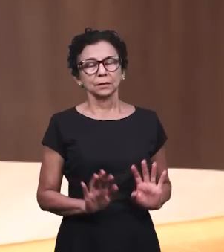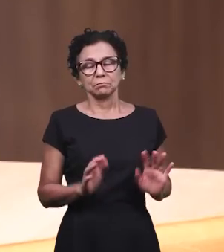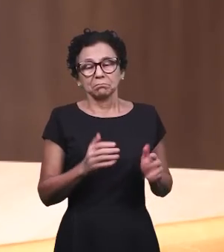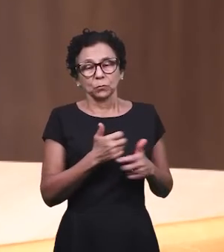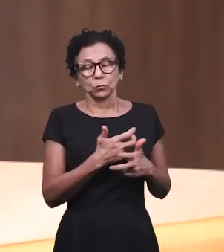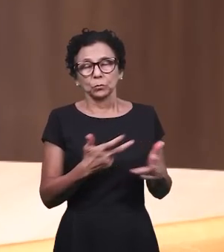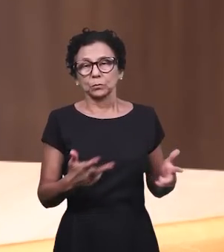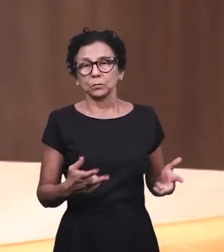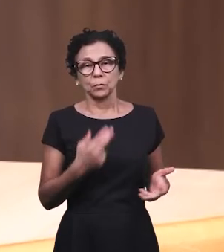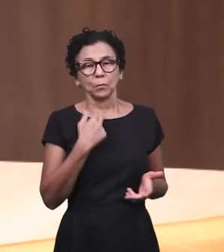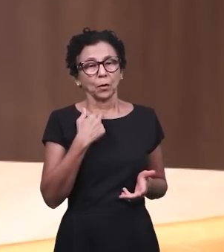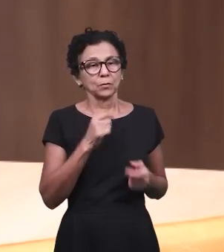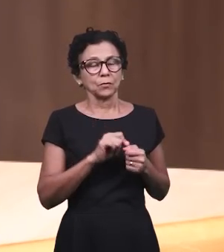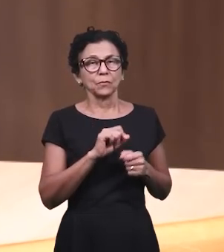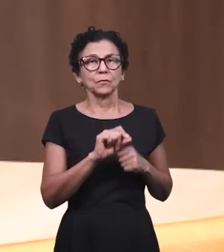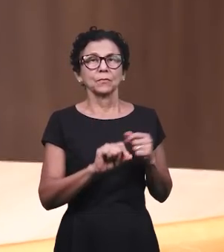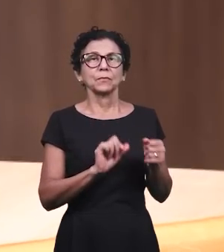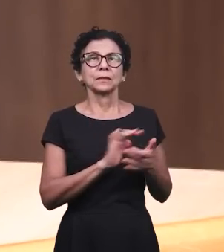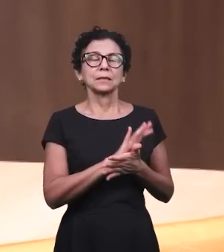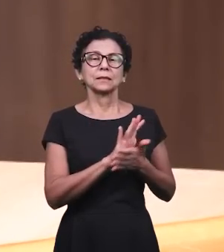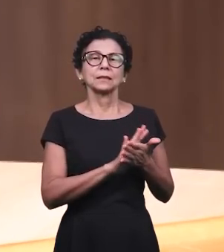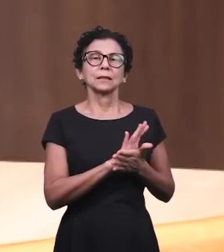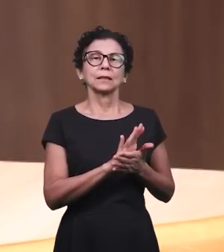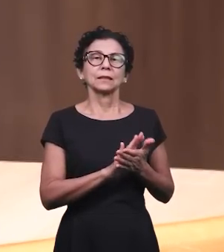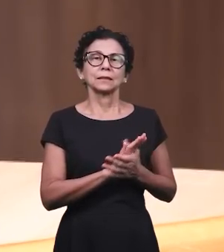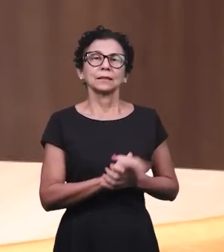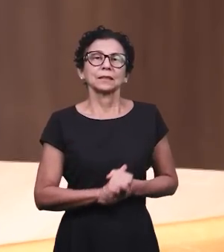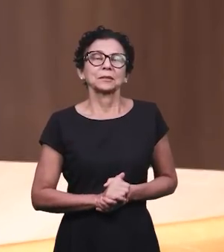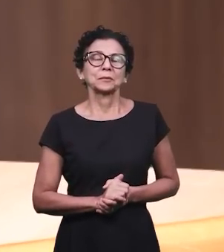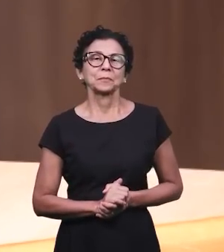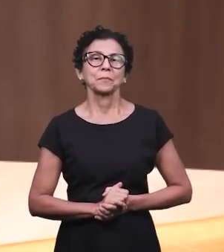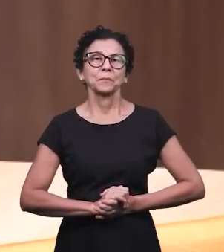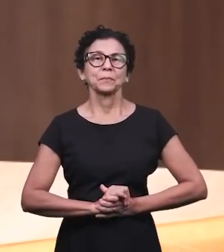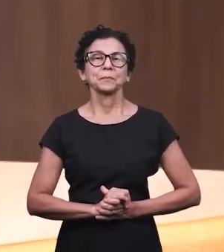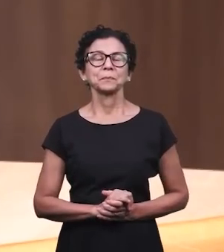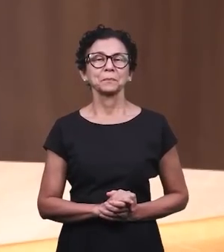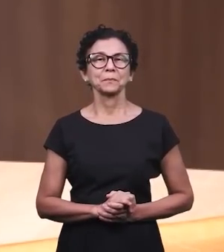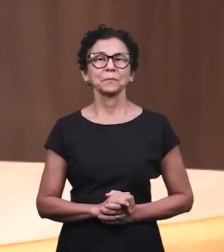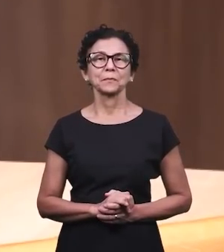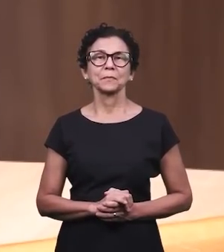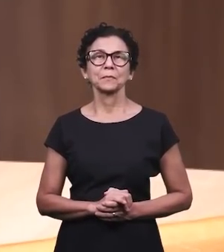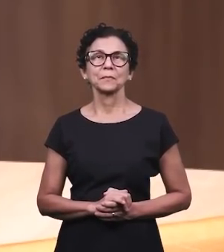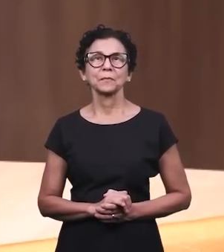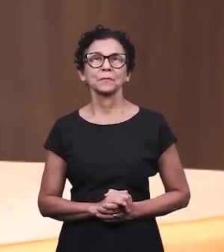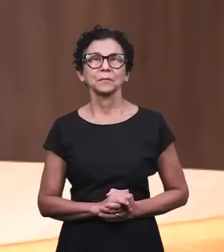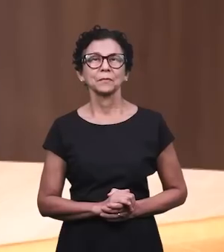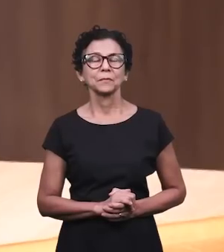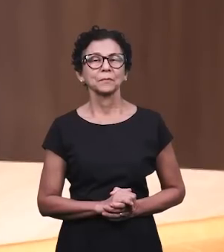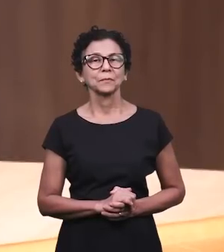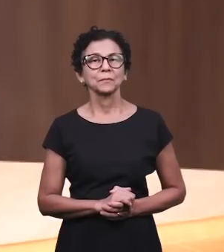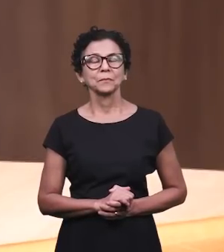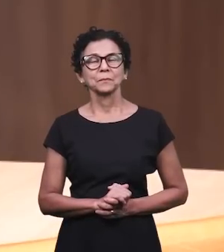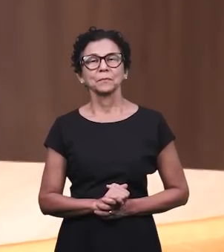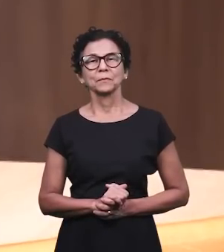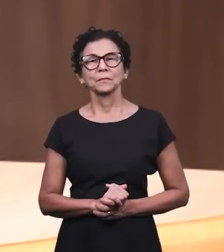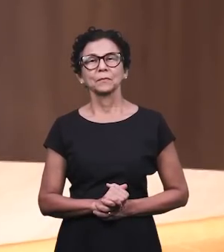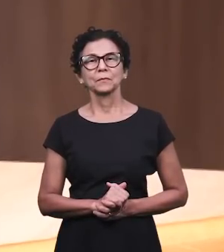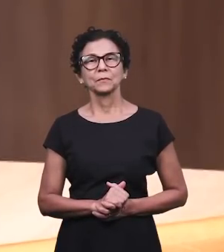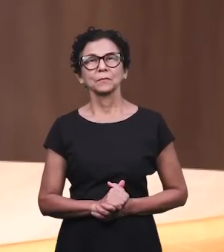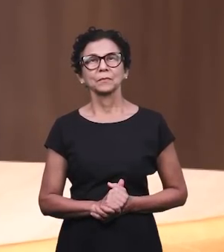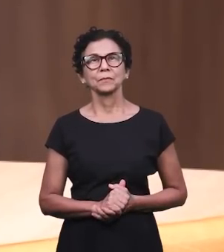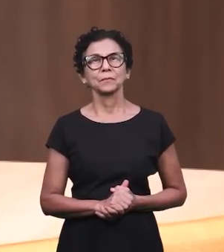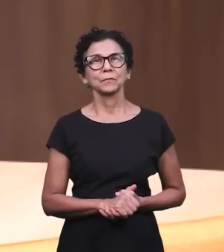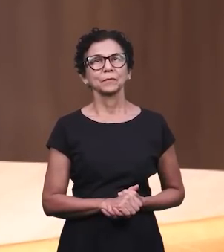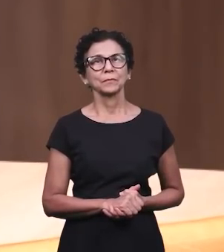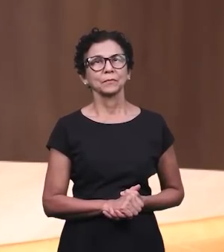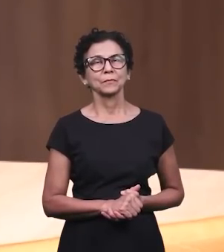falar. Agora, recuperou a criança, agora a recomendação para os pais, vocês querem mantê-las vivas? Dá-lhes